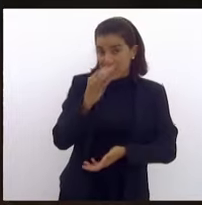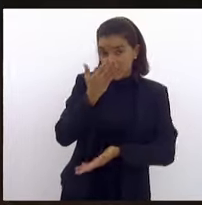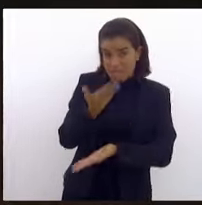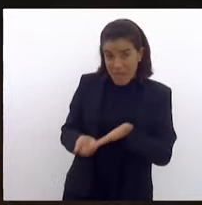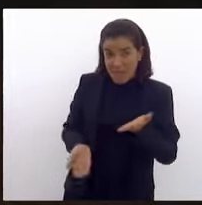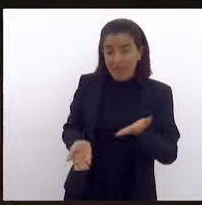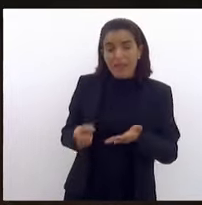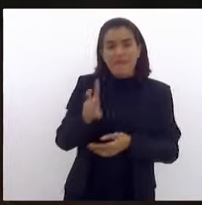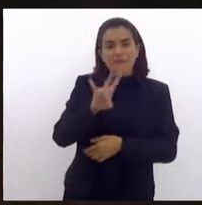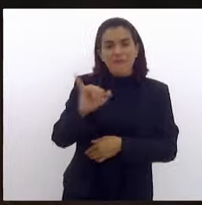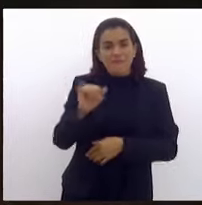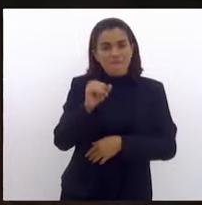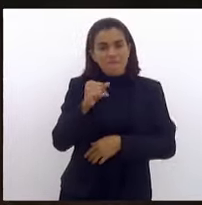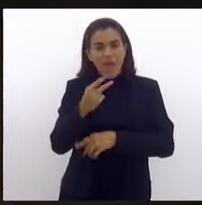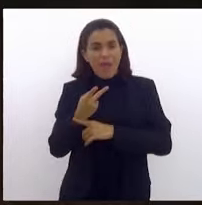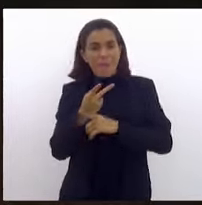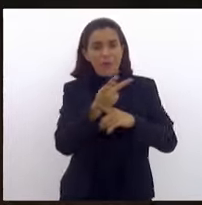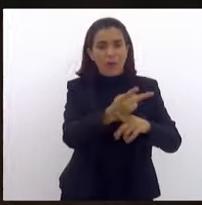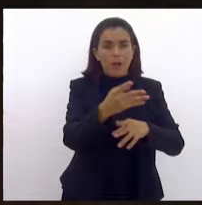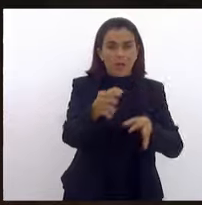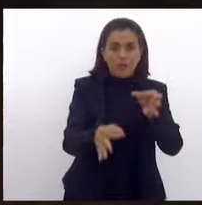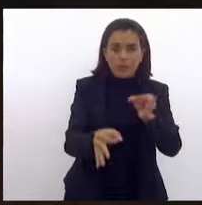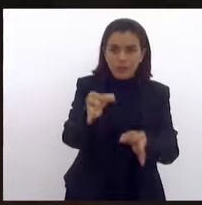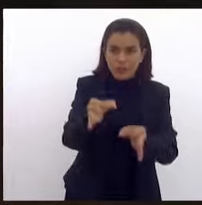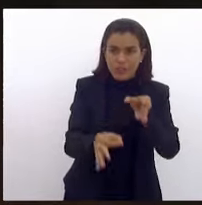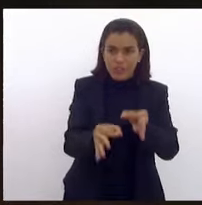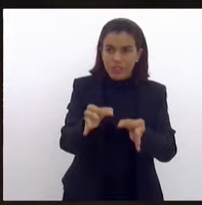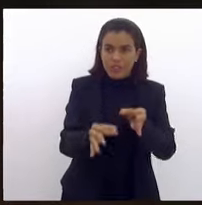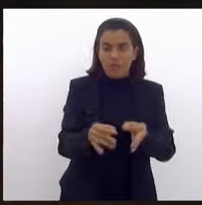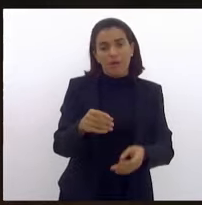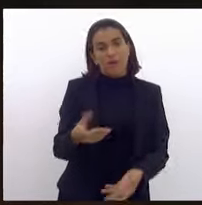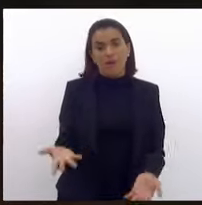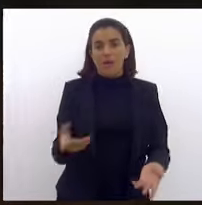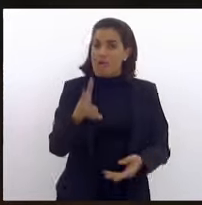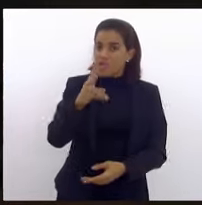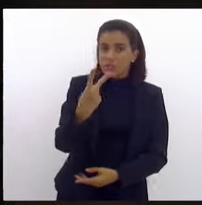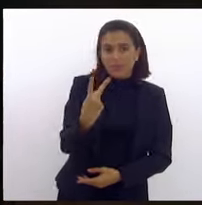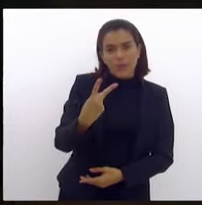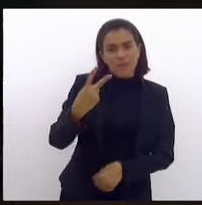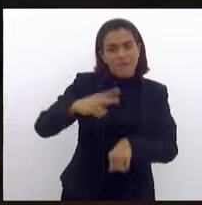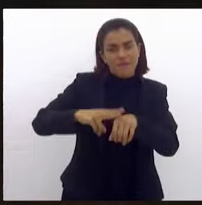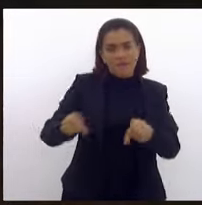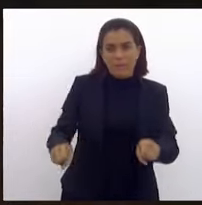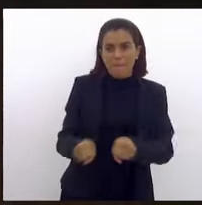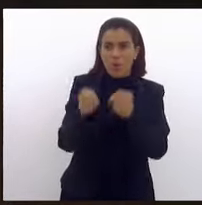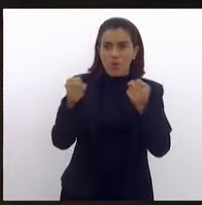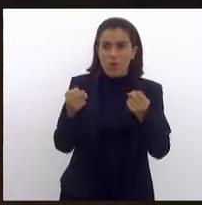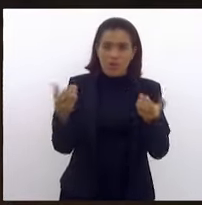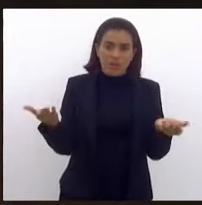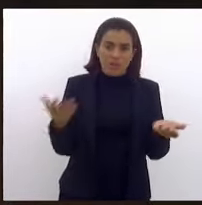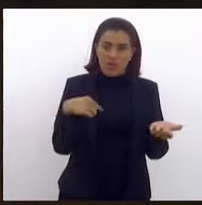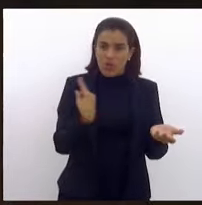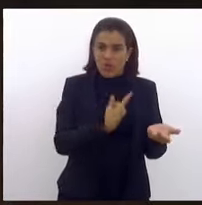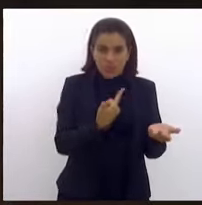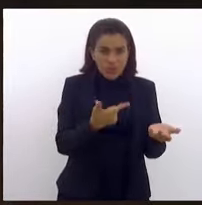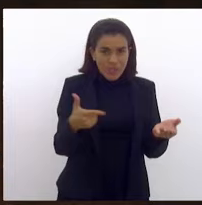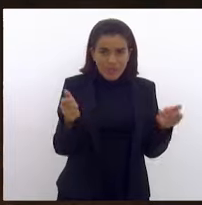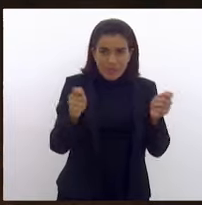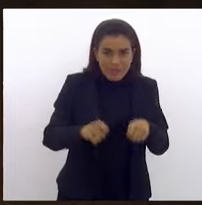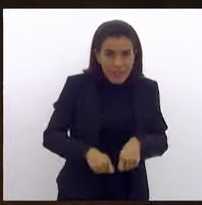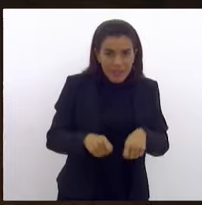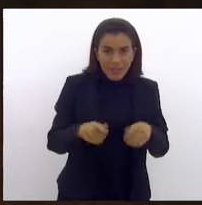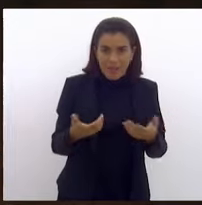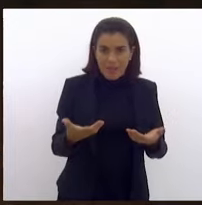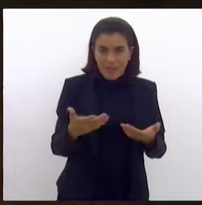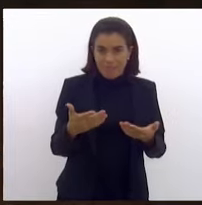será, vai se socorrer à justiça, é a segunda punhalada no parlamento. Ou seja, nós não temos capacidade